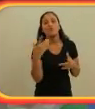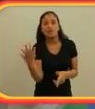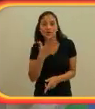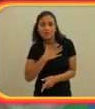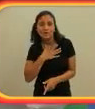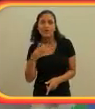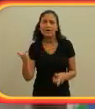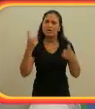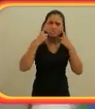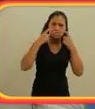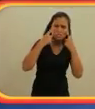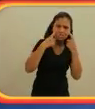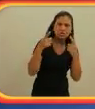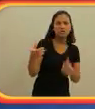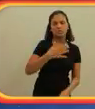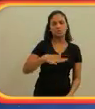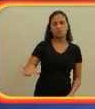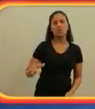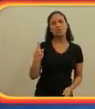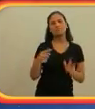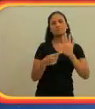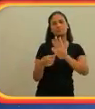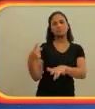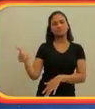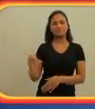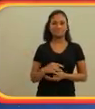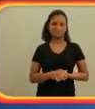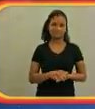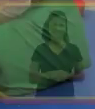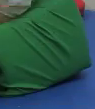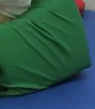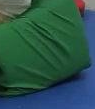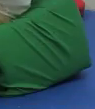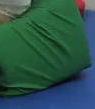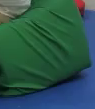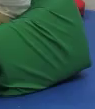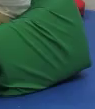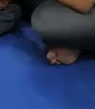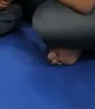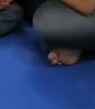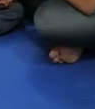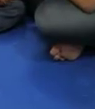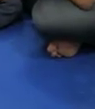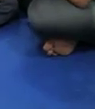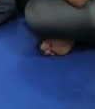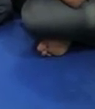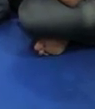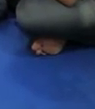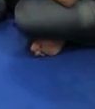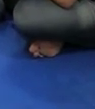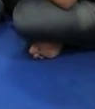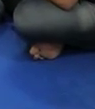uma forma de expressão dele. Então ele sorri quando ele gosta, ele chora quando ele não gosta.